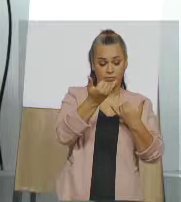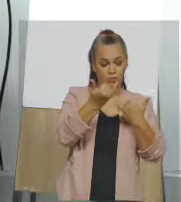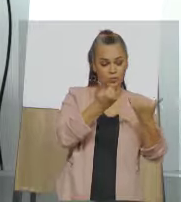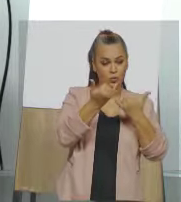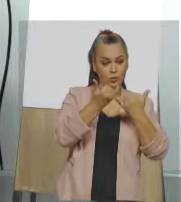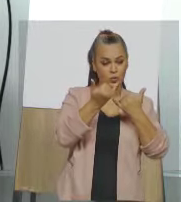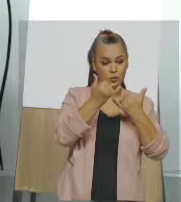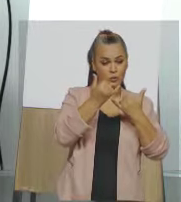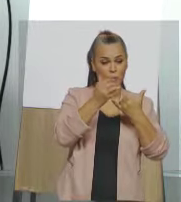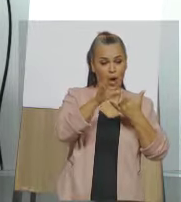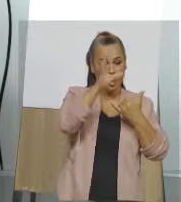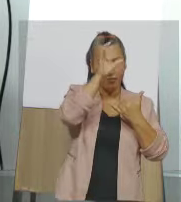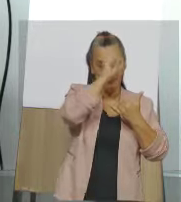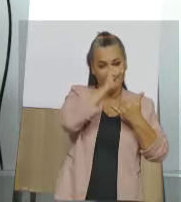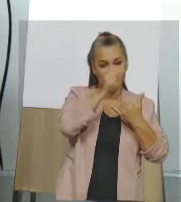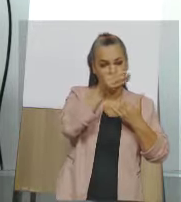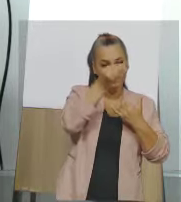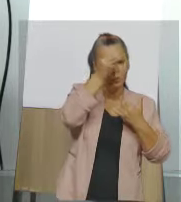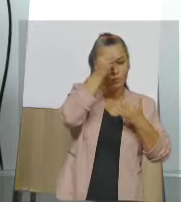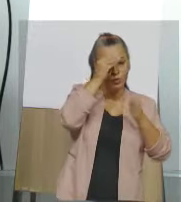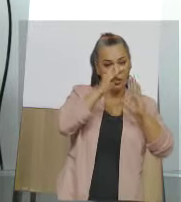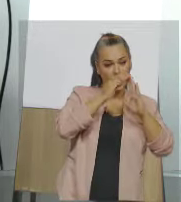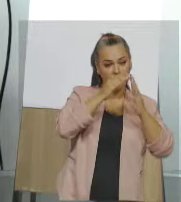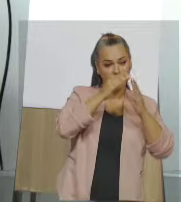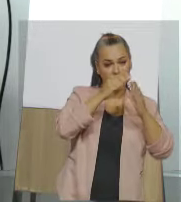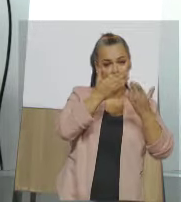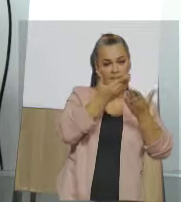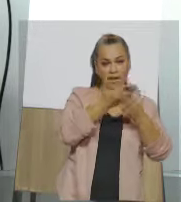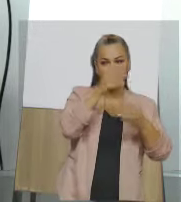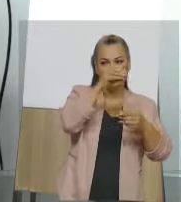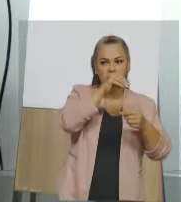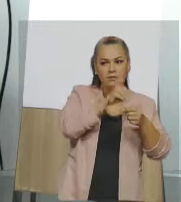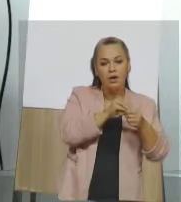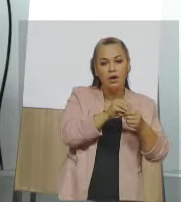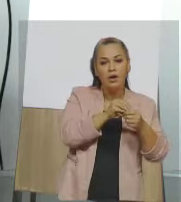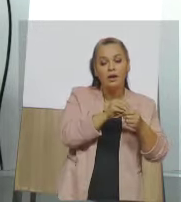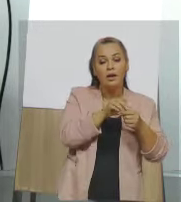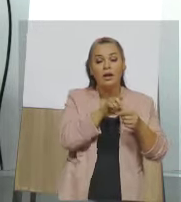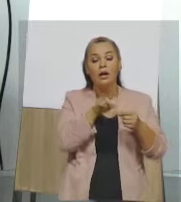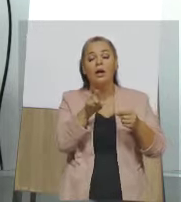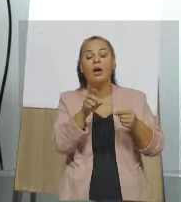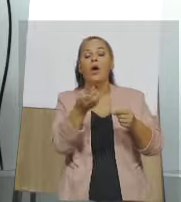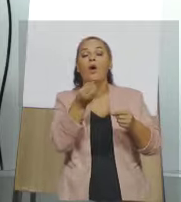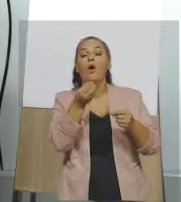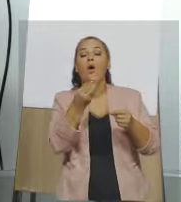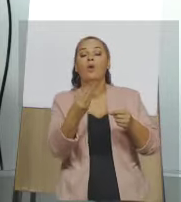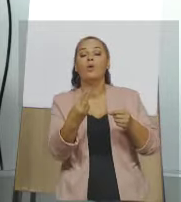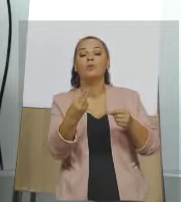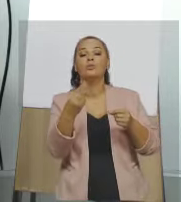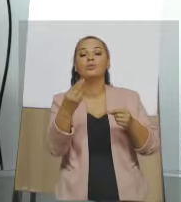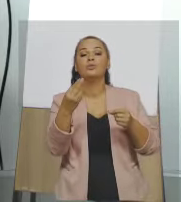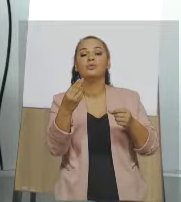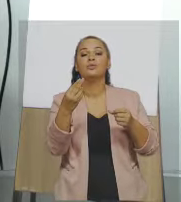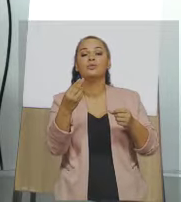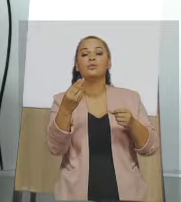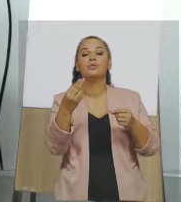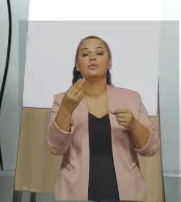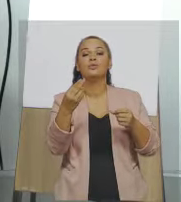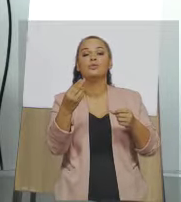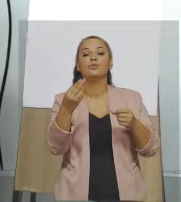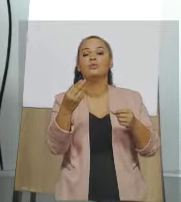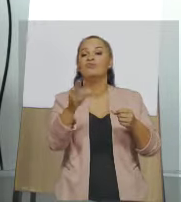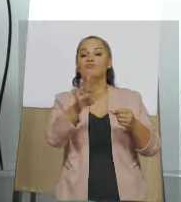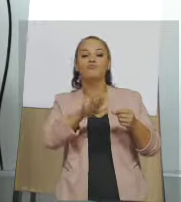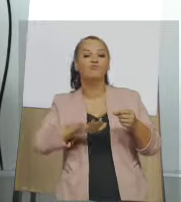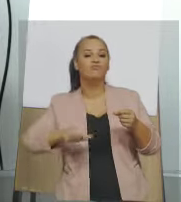escuta assim, por que eu preciso aprender isso, né? Acho que é uma das questões mais recorrentes entre os alunos. Nossa, mas eu